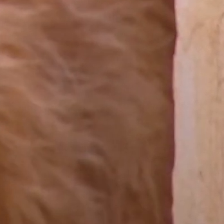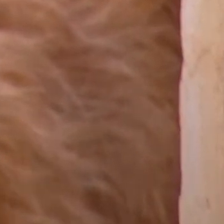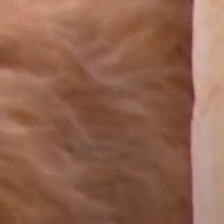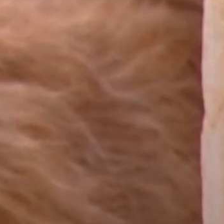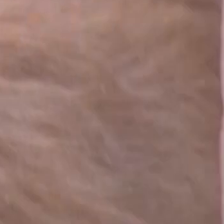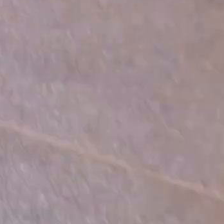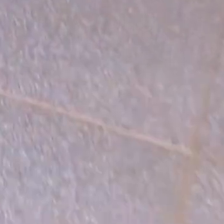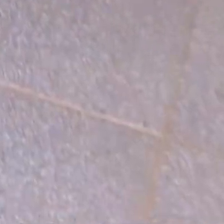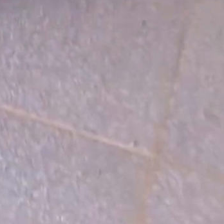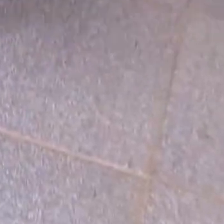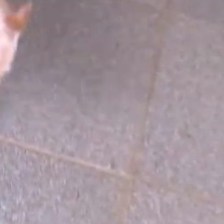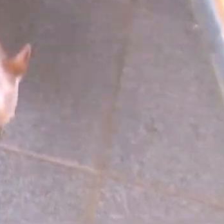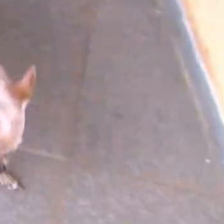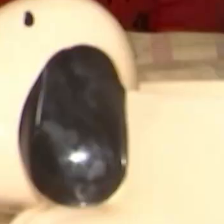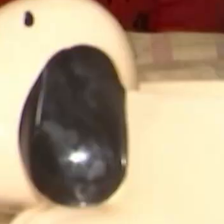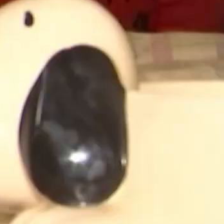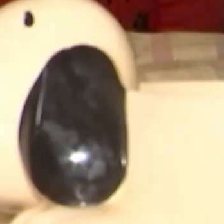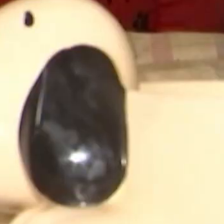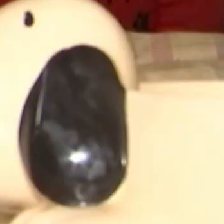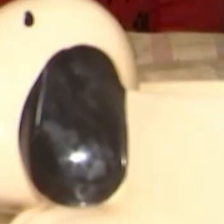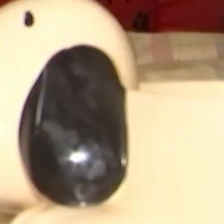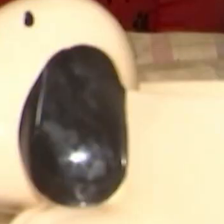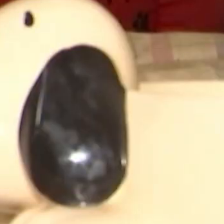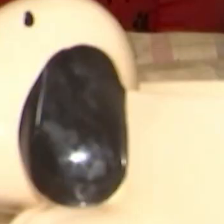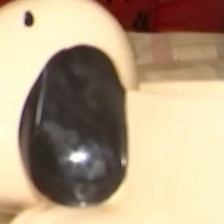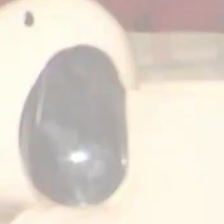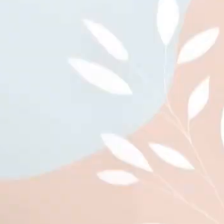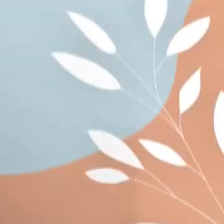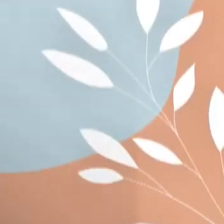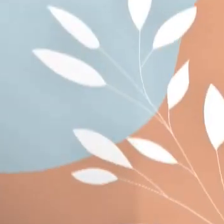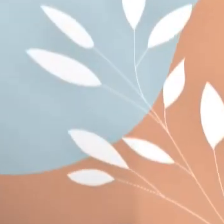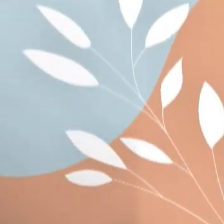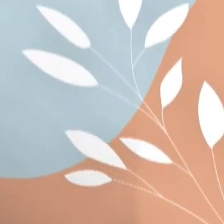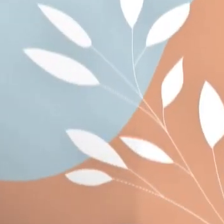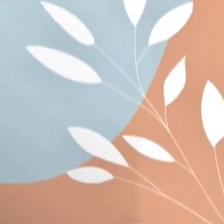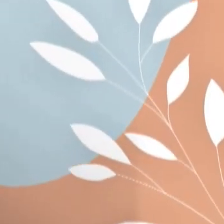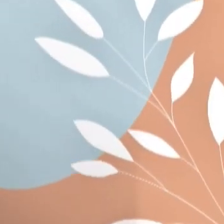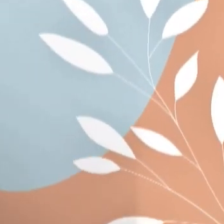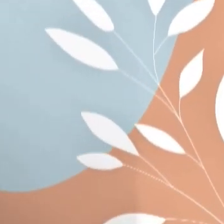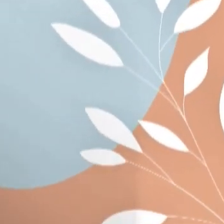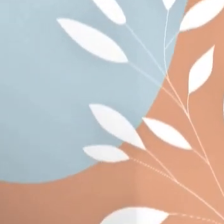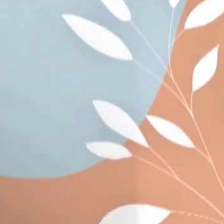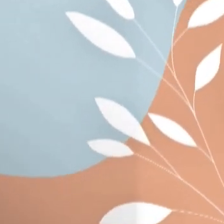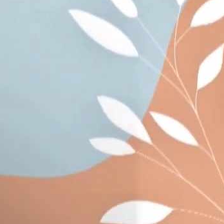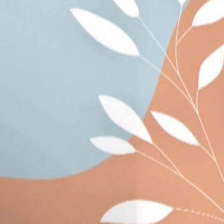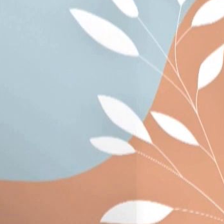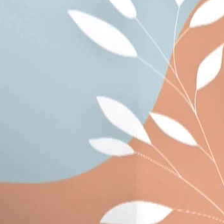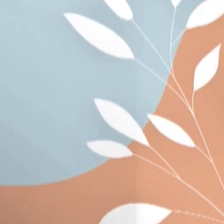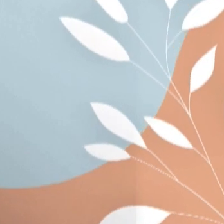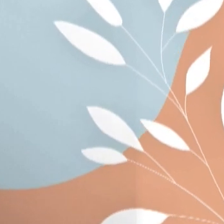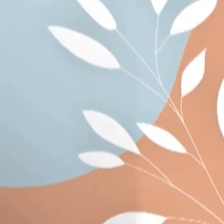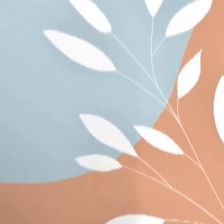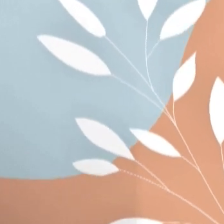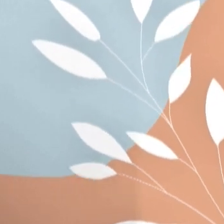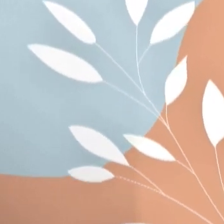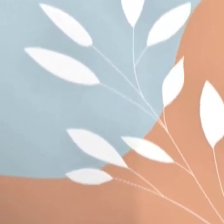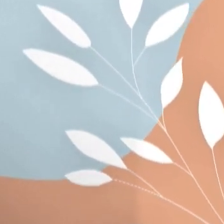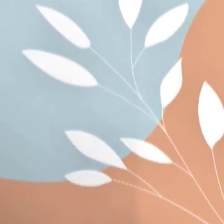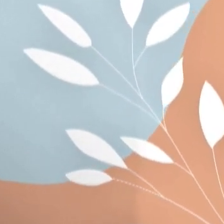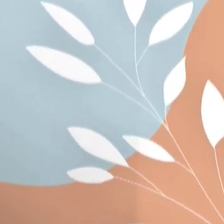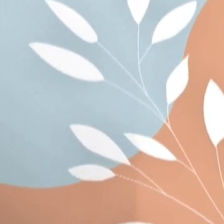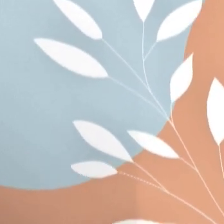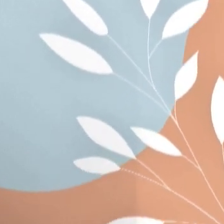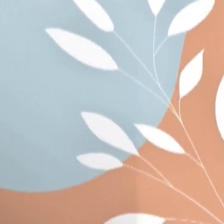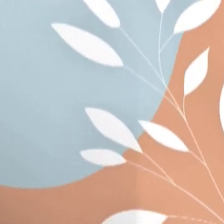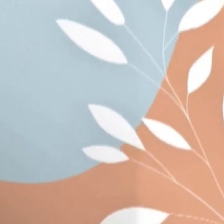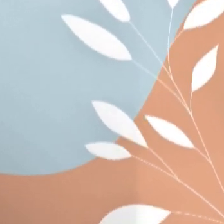Vamos conhecer os bichinhos que estão para adoção nesta semana? A Associação Amigos dos Animais de Campinas tem